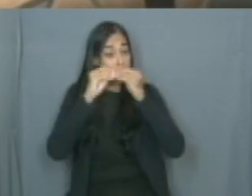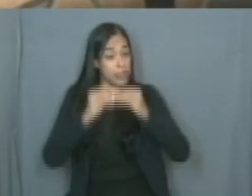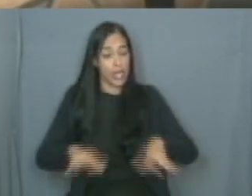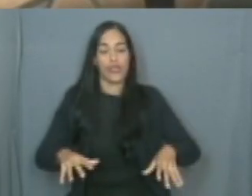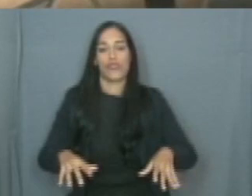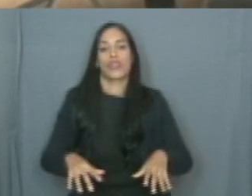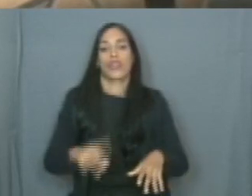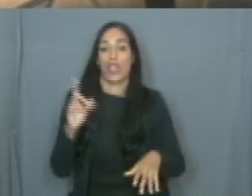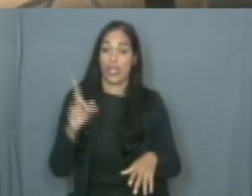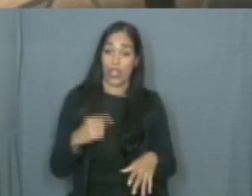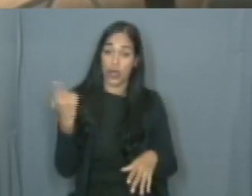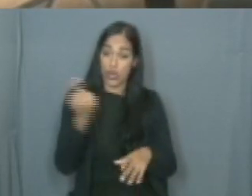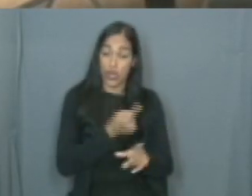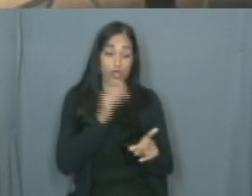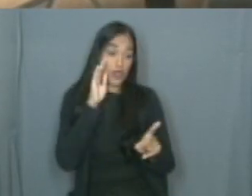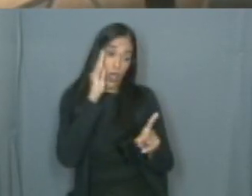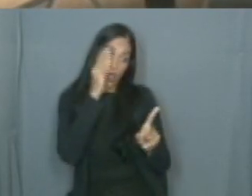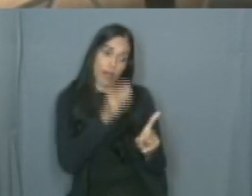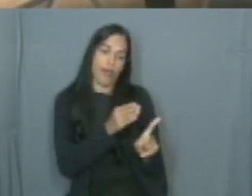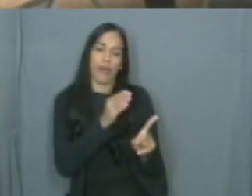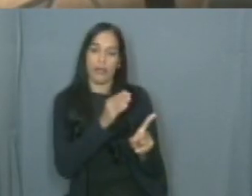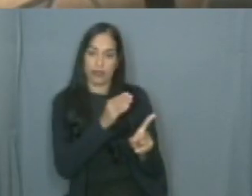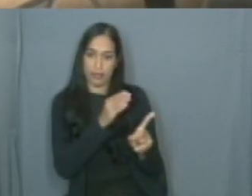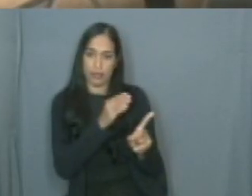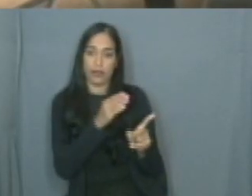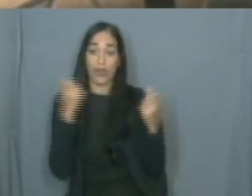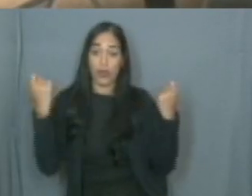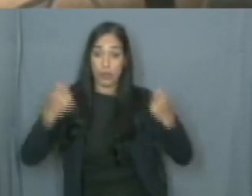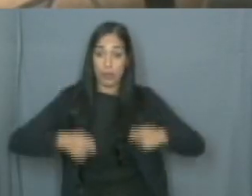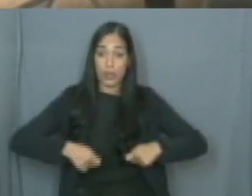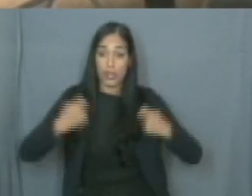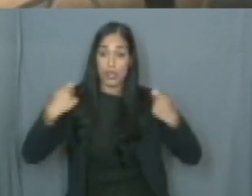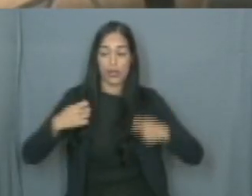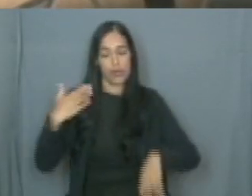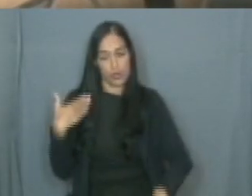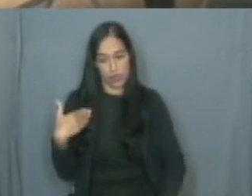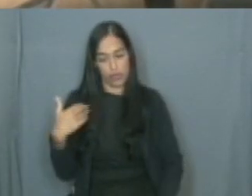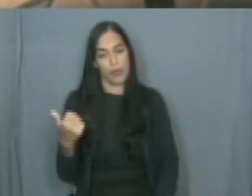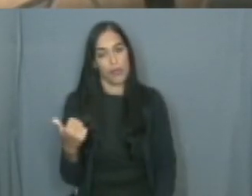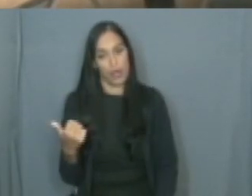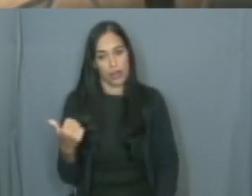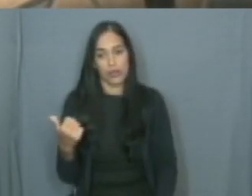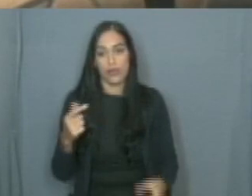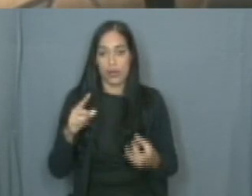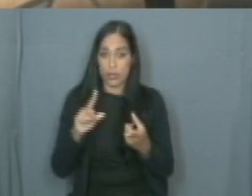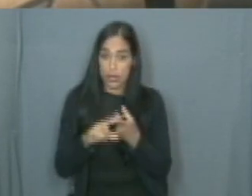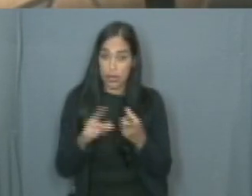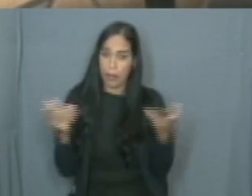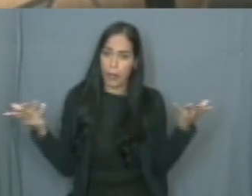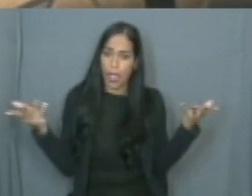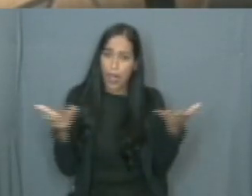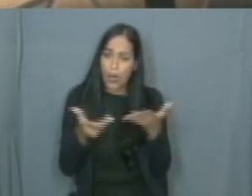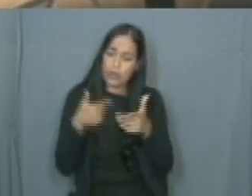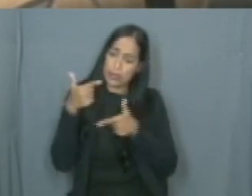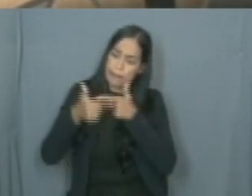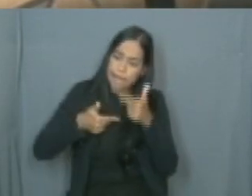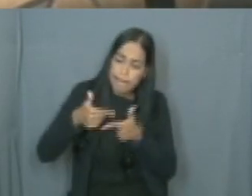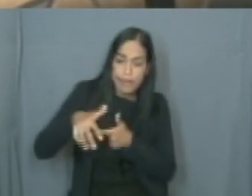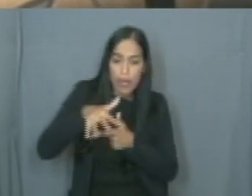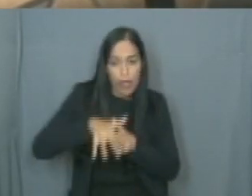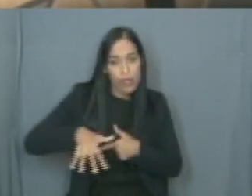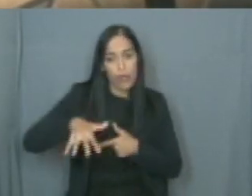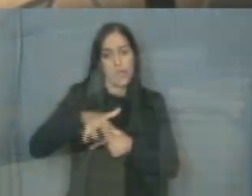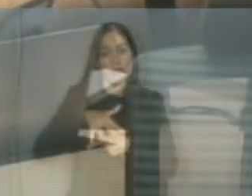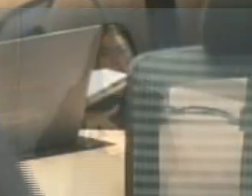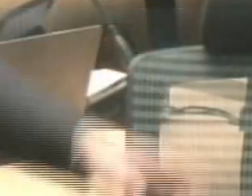Então, nós devemos olhar e observar aqueles que precisam ser convocados, mas aqueles que hoje também atuam lá na